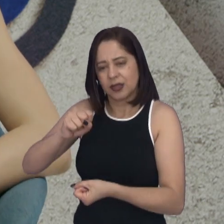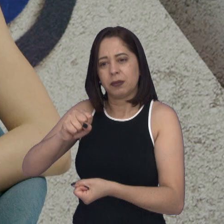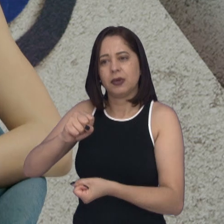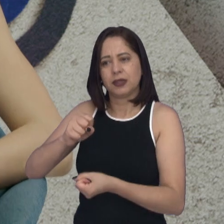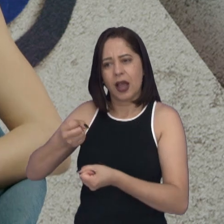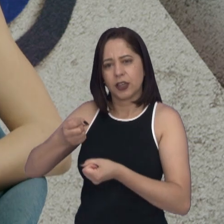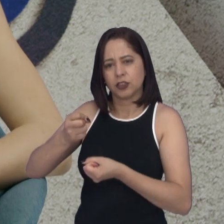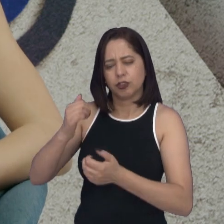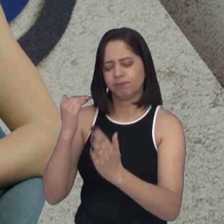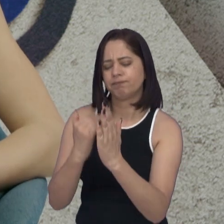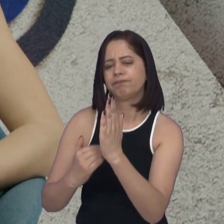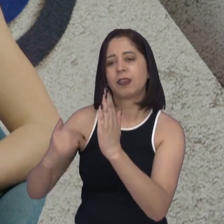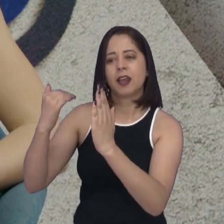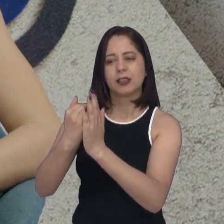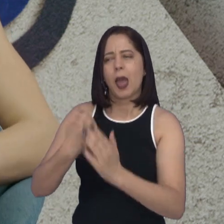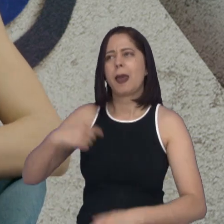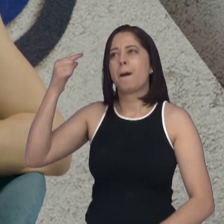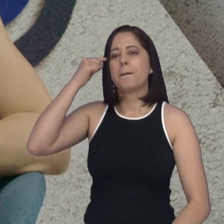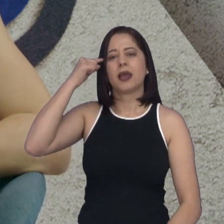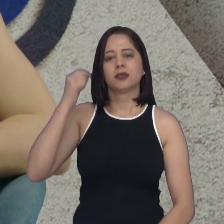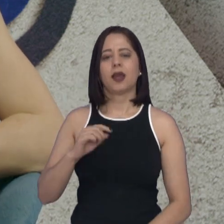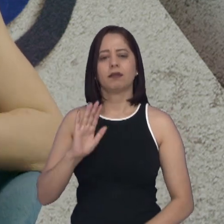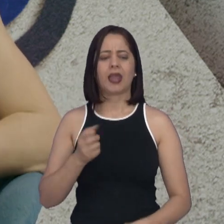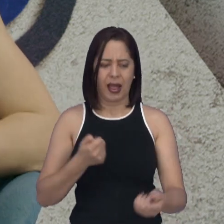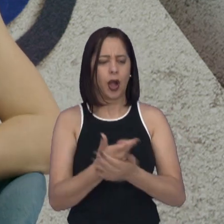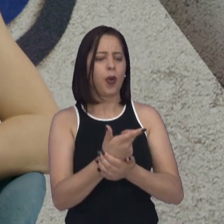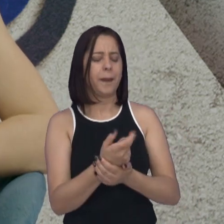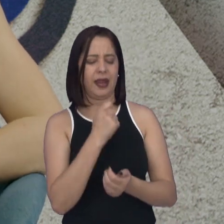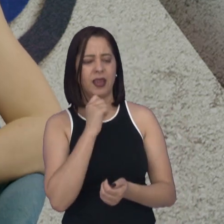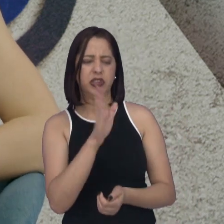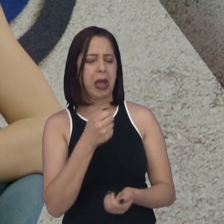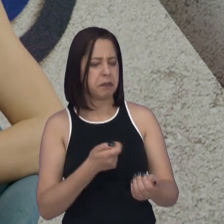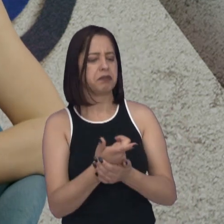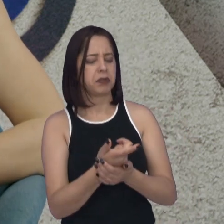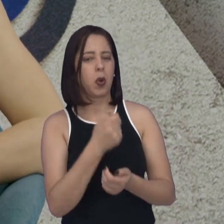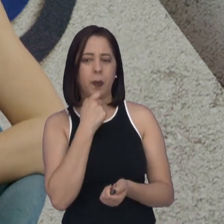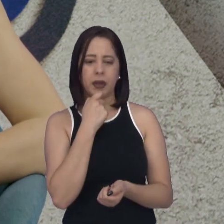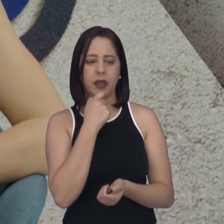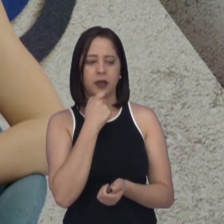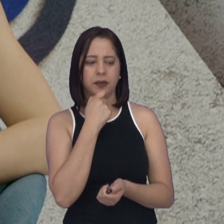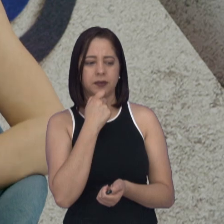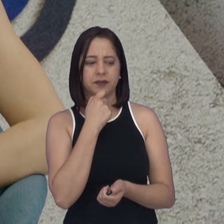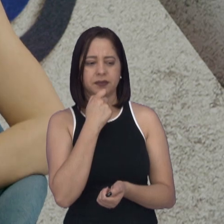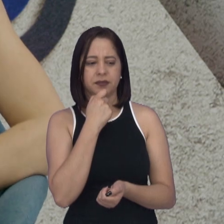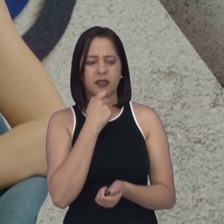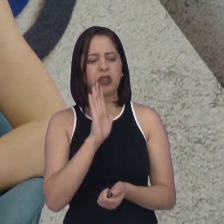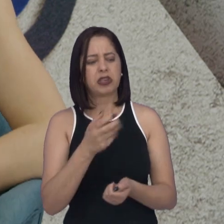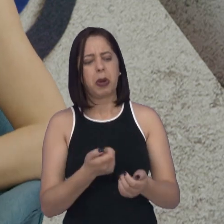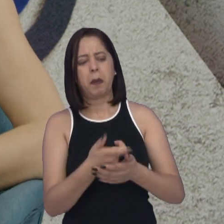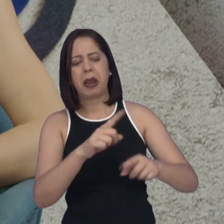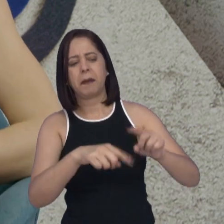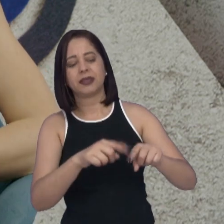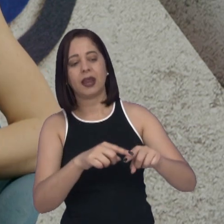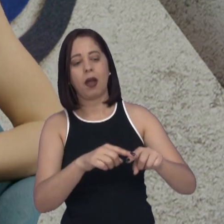lembrar, pô, como que eu vou descartar? Eu já comprei, né? Agora eu já fiz a minha escolha de incentivar aquele produto, de incentivar aquela cadeia produtiva.